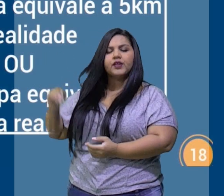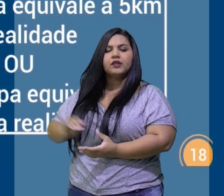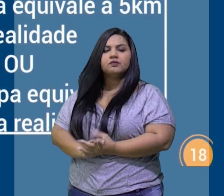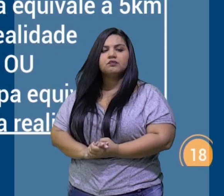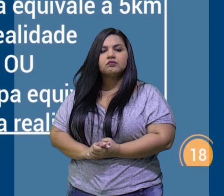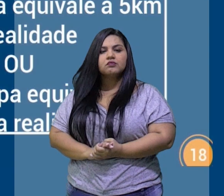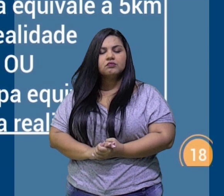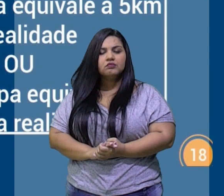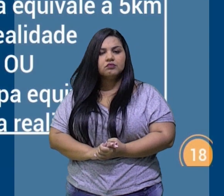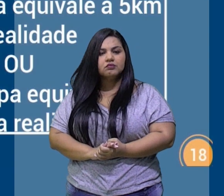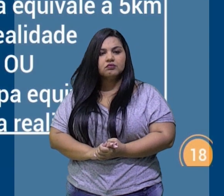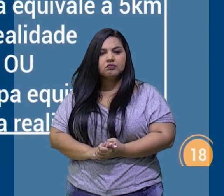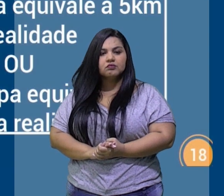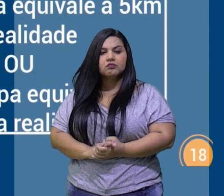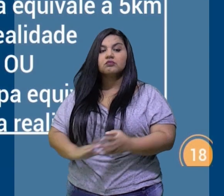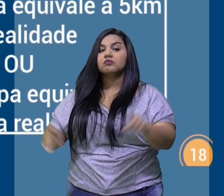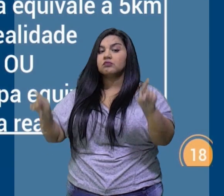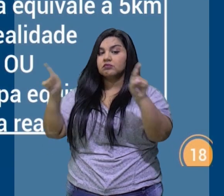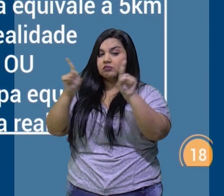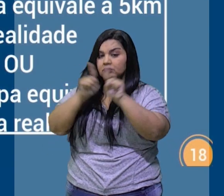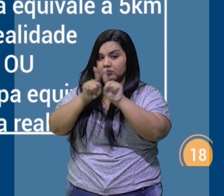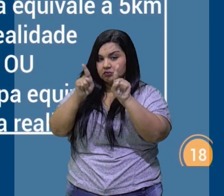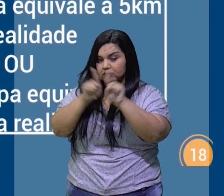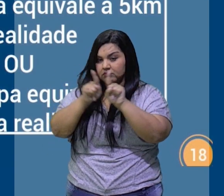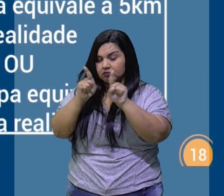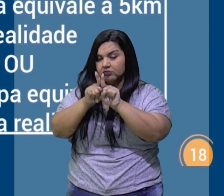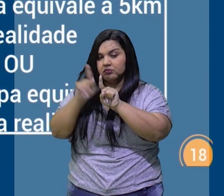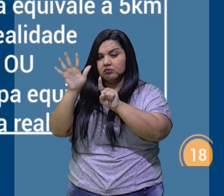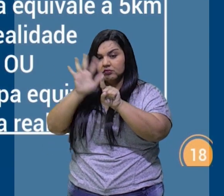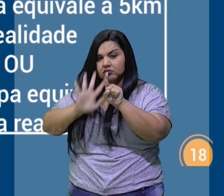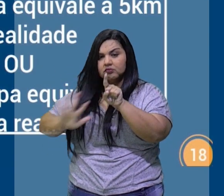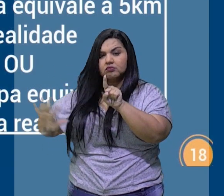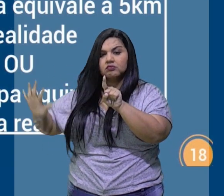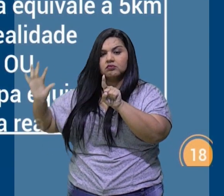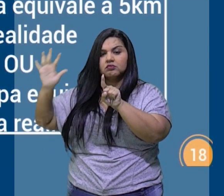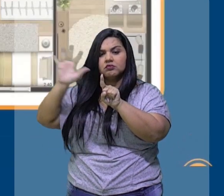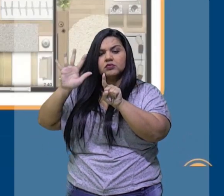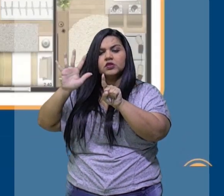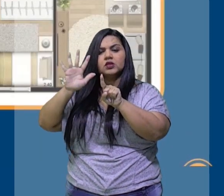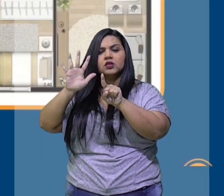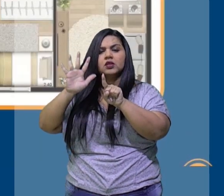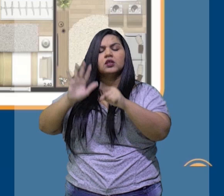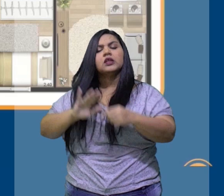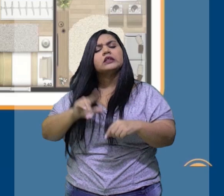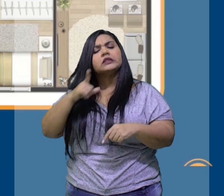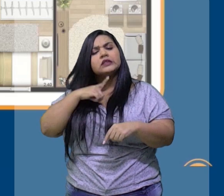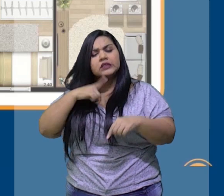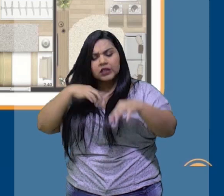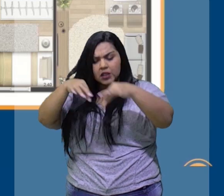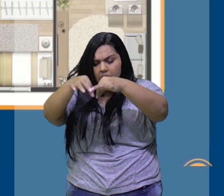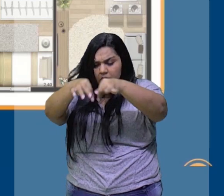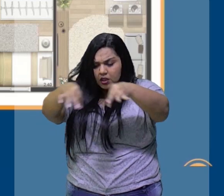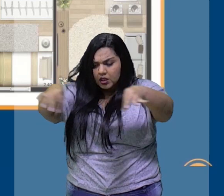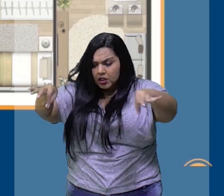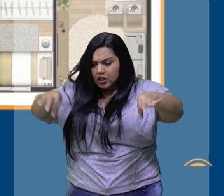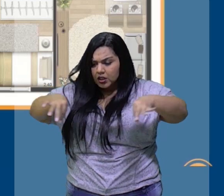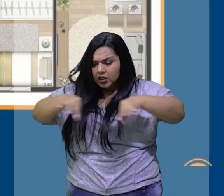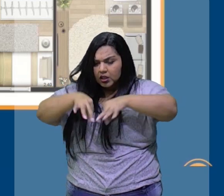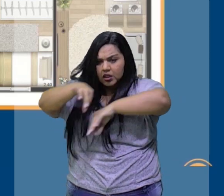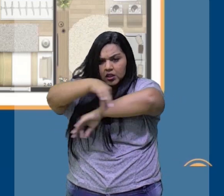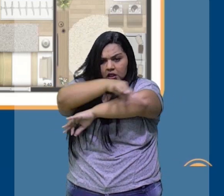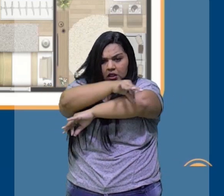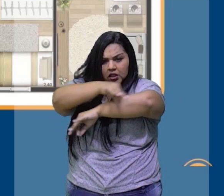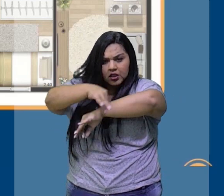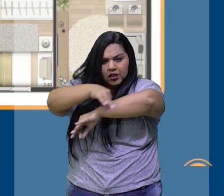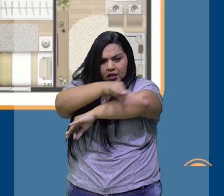com algumas representações, né? Além dos mapas, nós temos também as plantas, que é o que a gente vai ver agora. Isso é bem